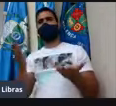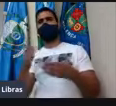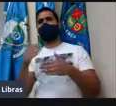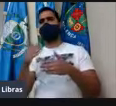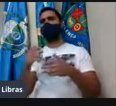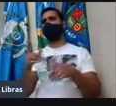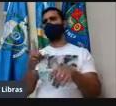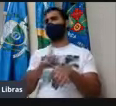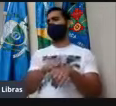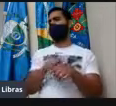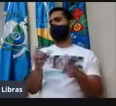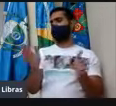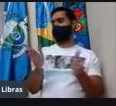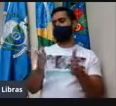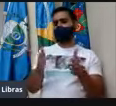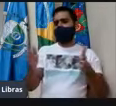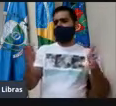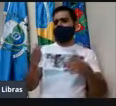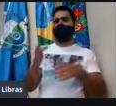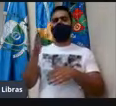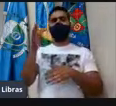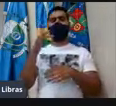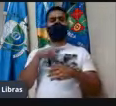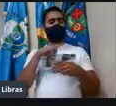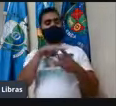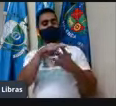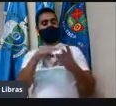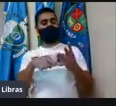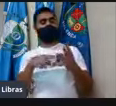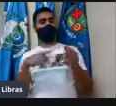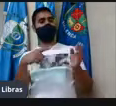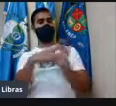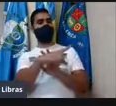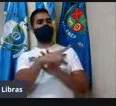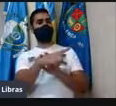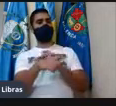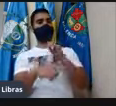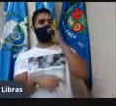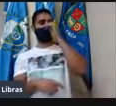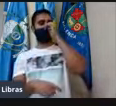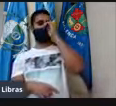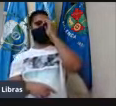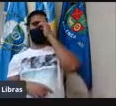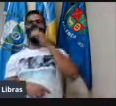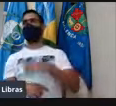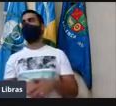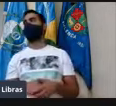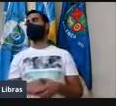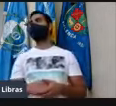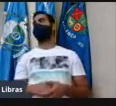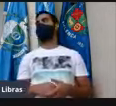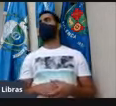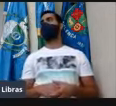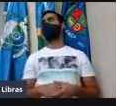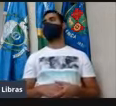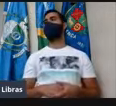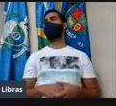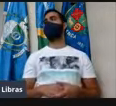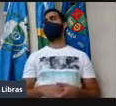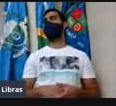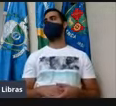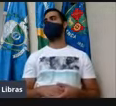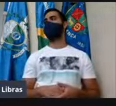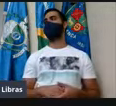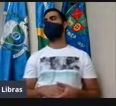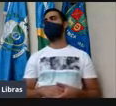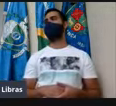e a longo prazo. Eu tenho três perguntas para vocês, uma questão mais técnica, duas técnicas e uma